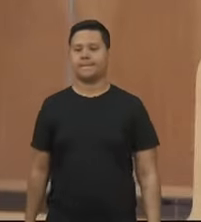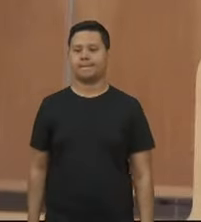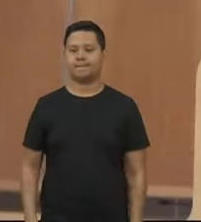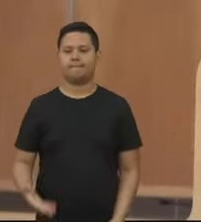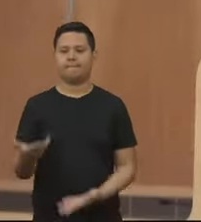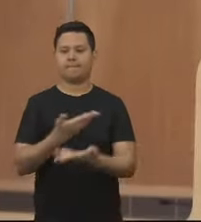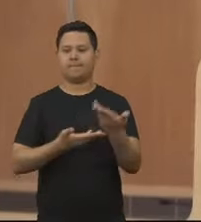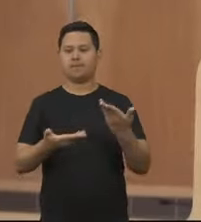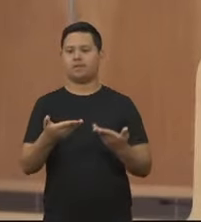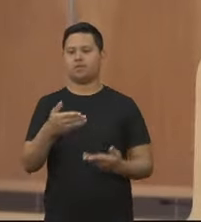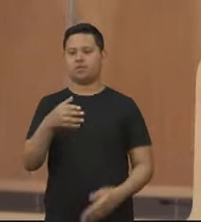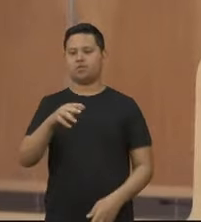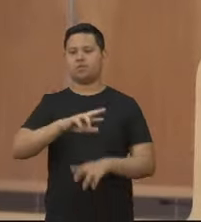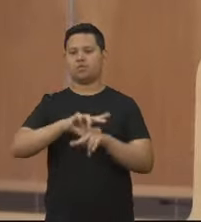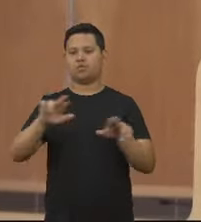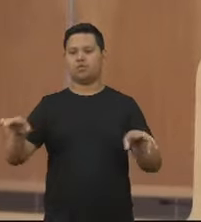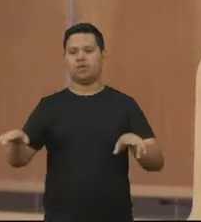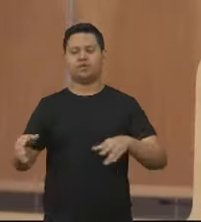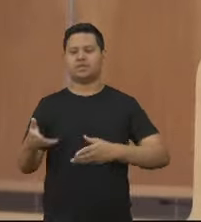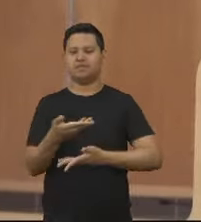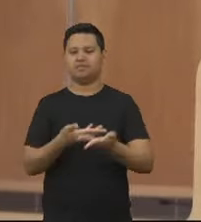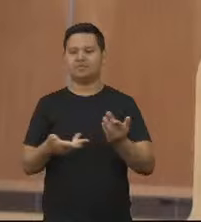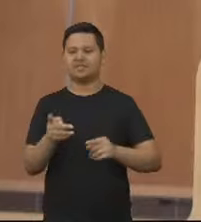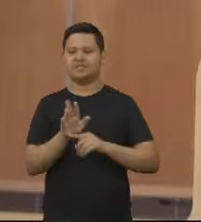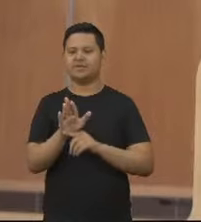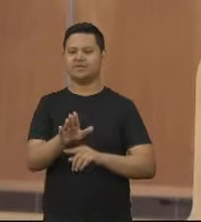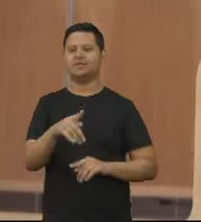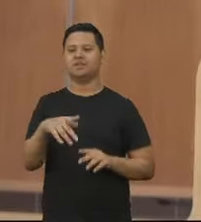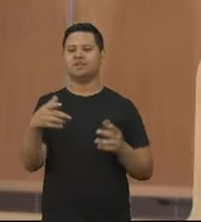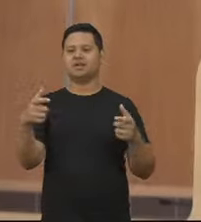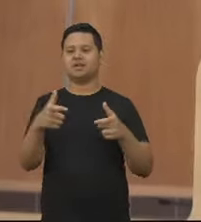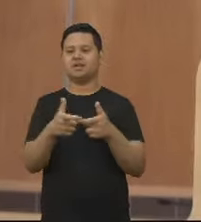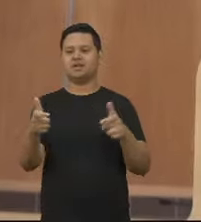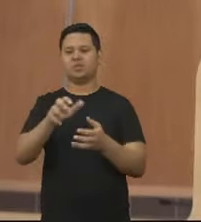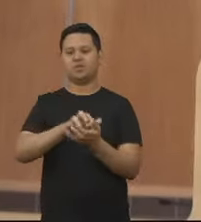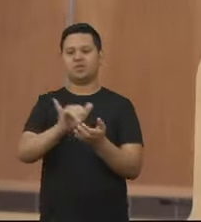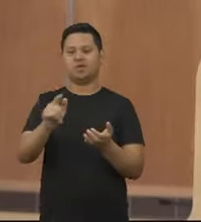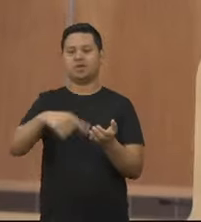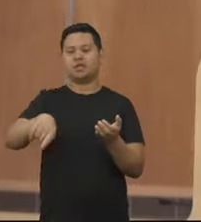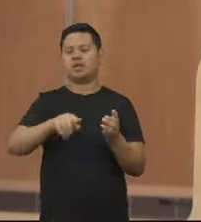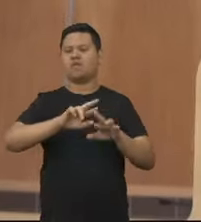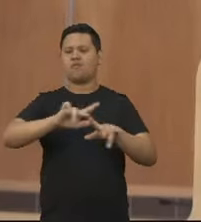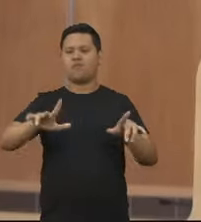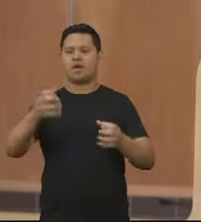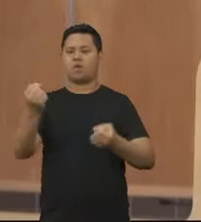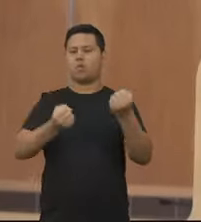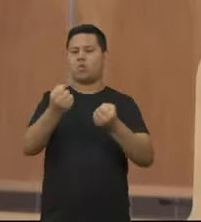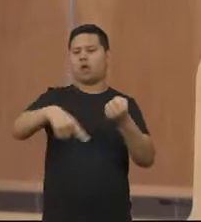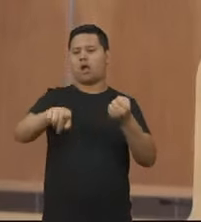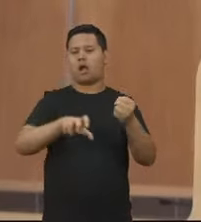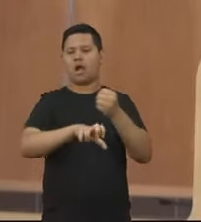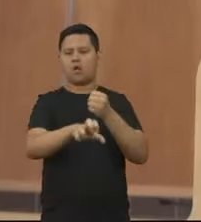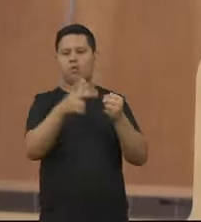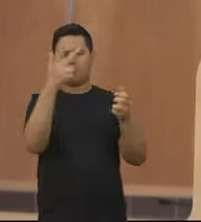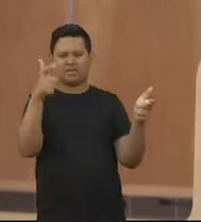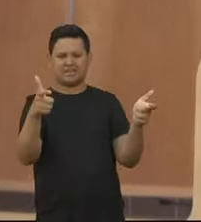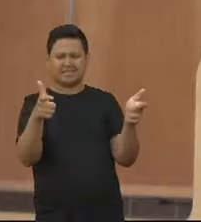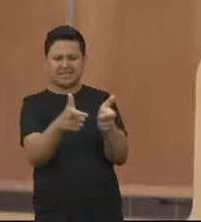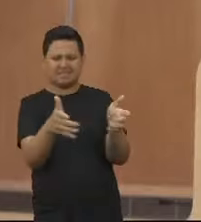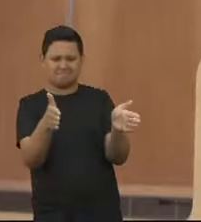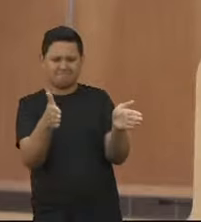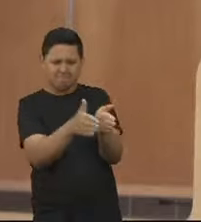veículos de tração animal na cidade. Então é importante lembrar, pessoal, Jacareí é uma cidade que cresceu bastante, tem muitos carros na cidade, a rua é estreita e a